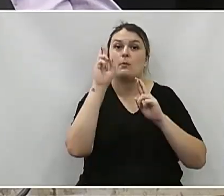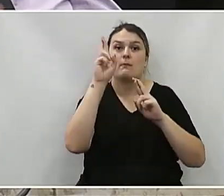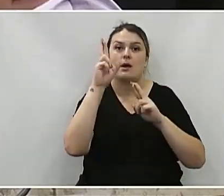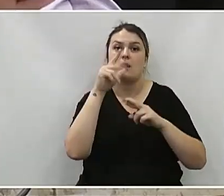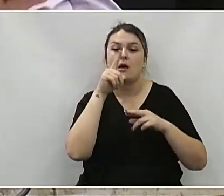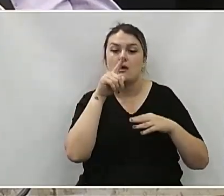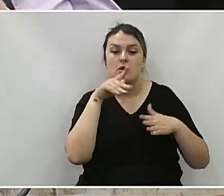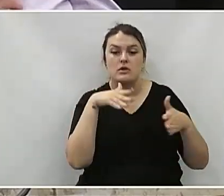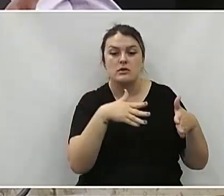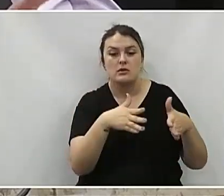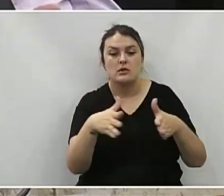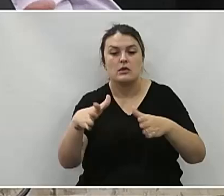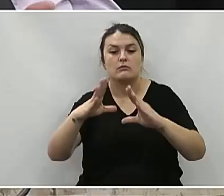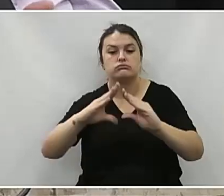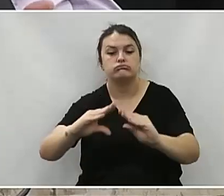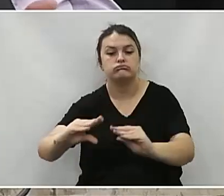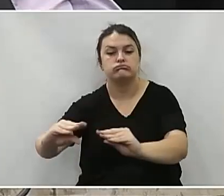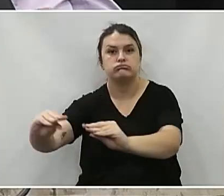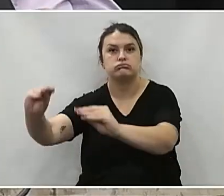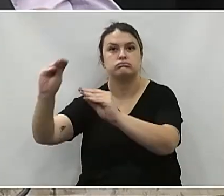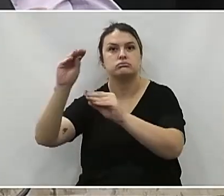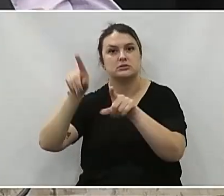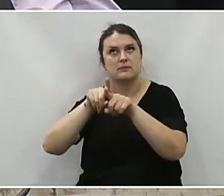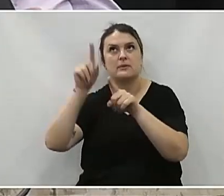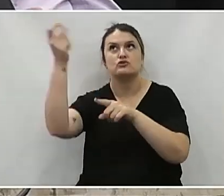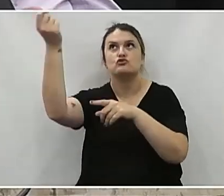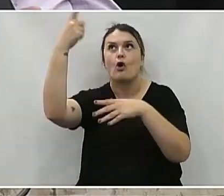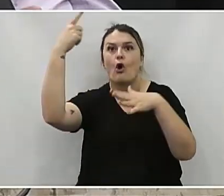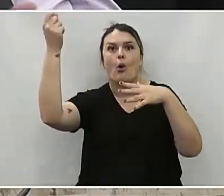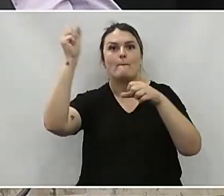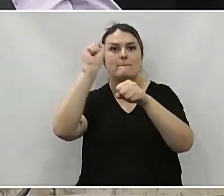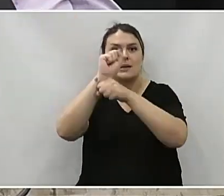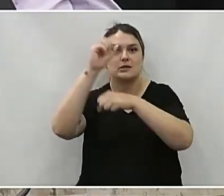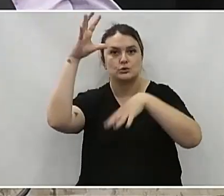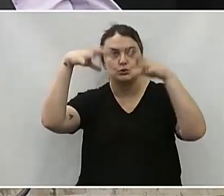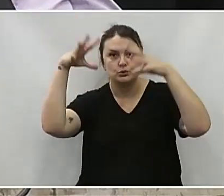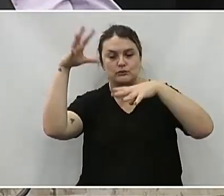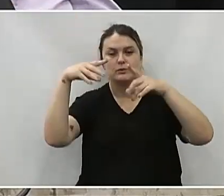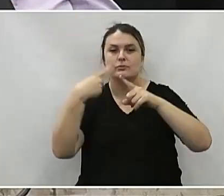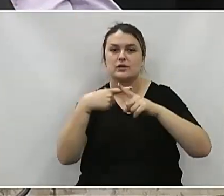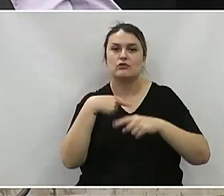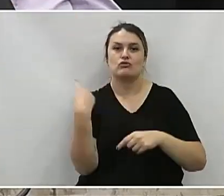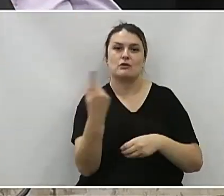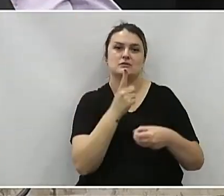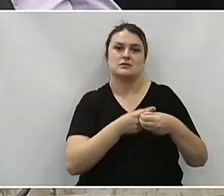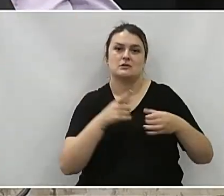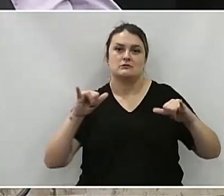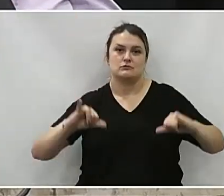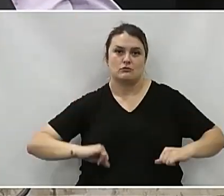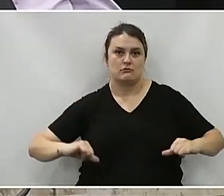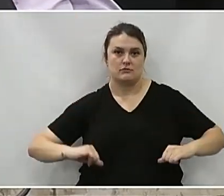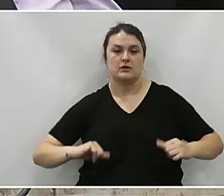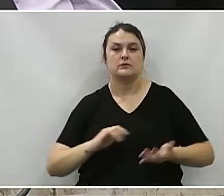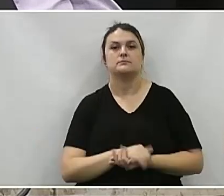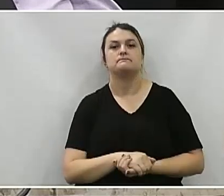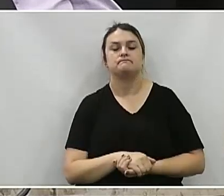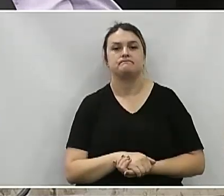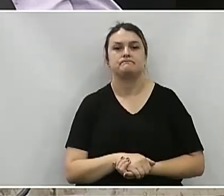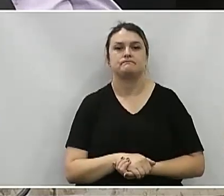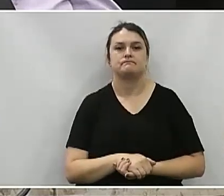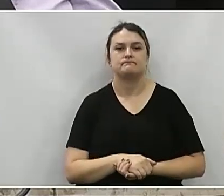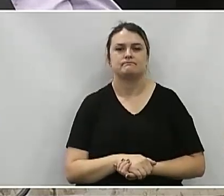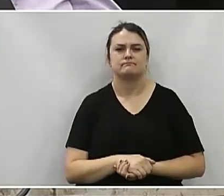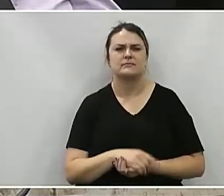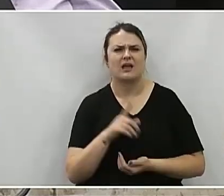rio e e o tempo colabore com toda a população de União da Vitória que tá sofrendo eh também a